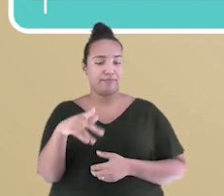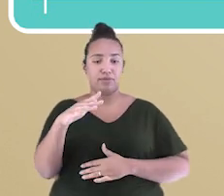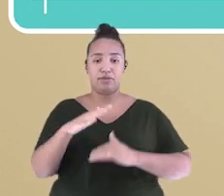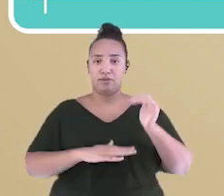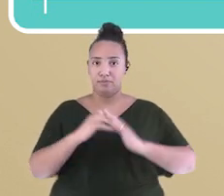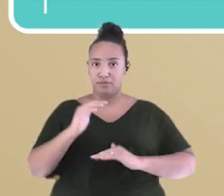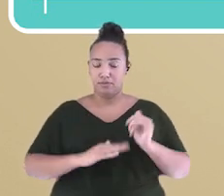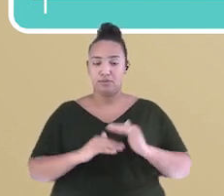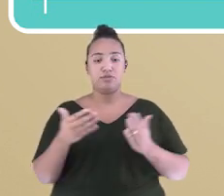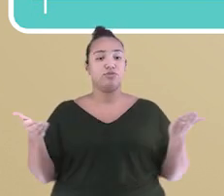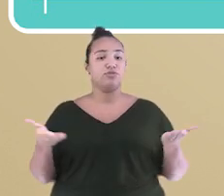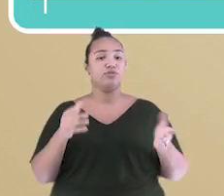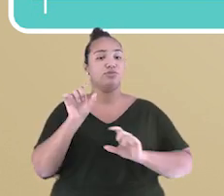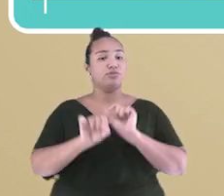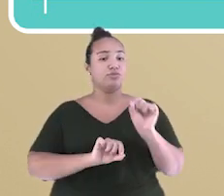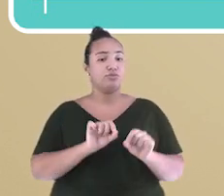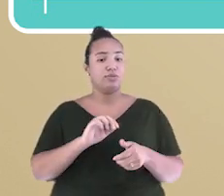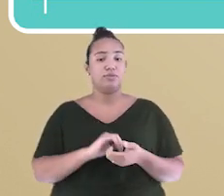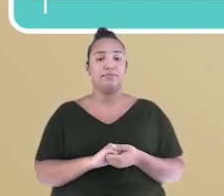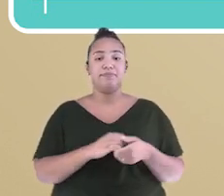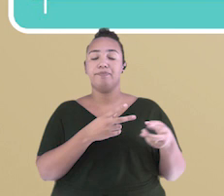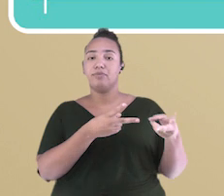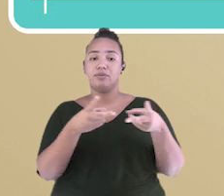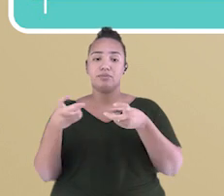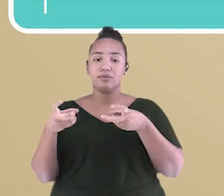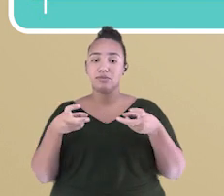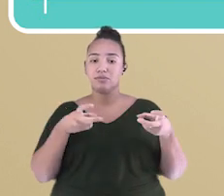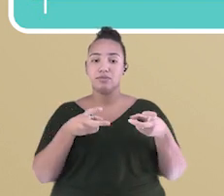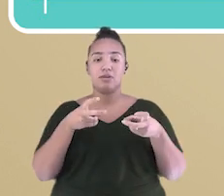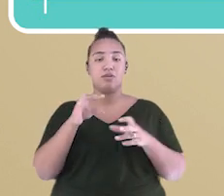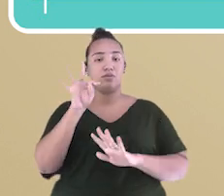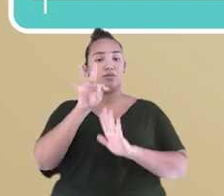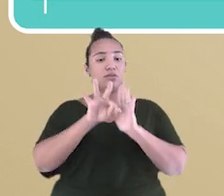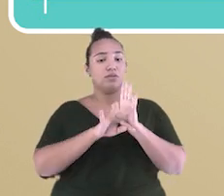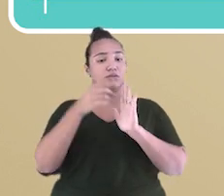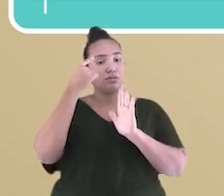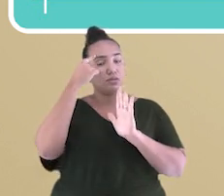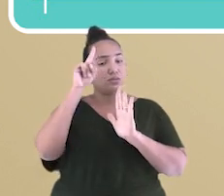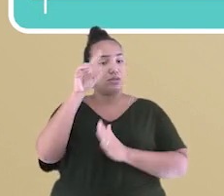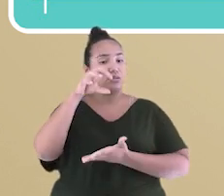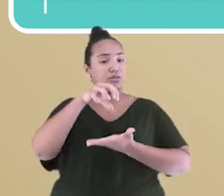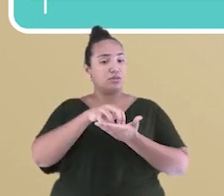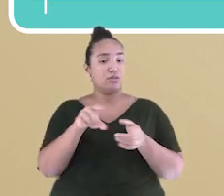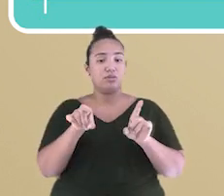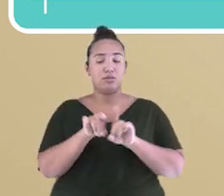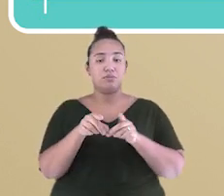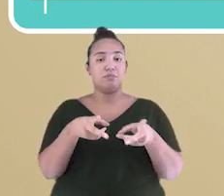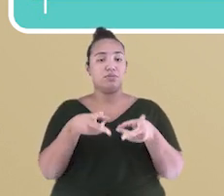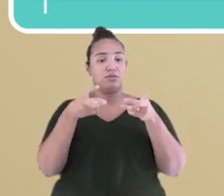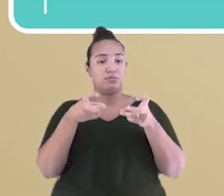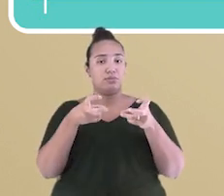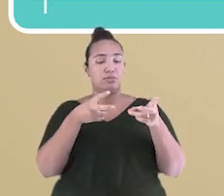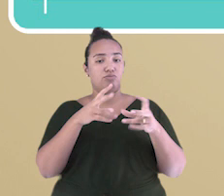habilidade trabalhada hoje é identificar a ideia central do texto, demonstrando compreensão